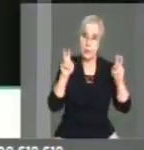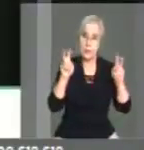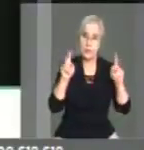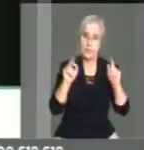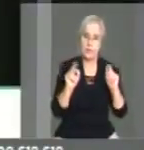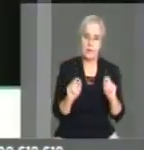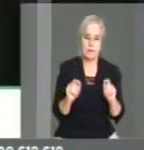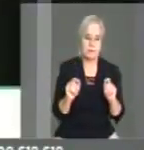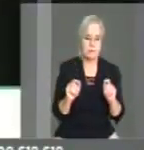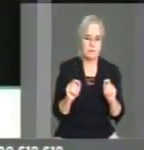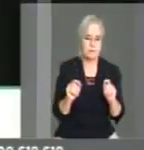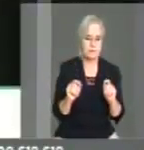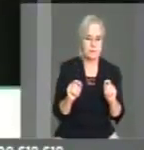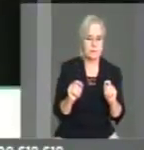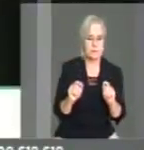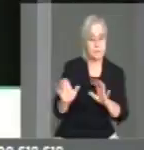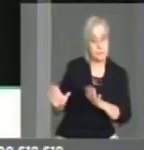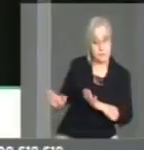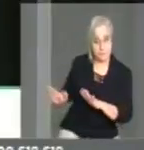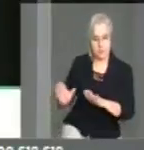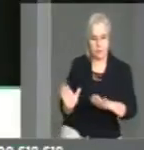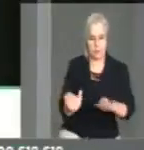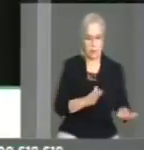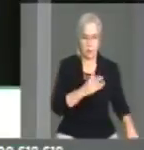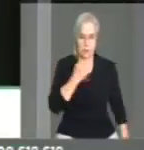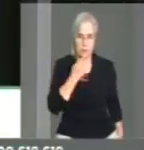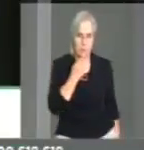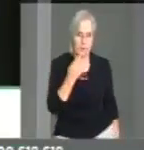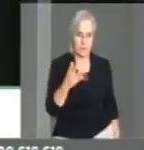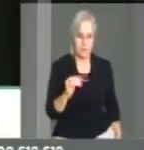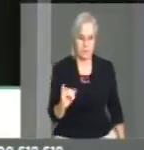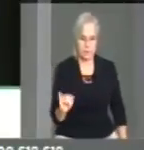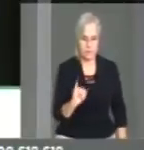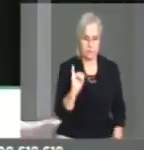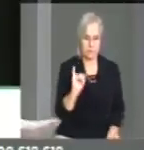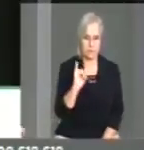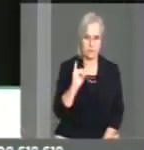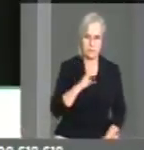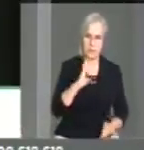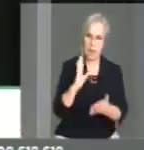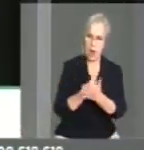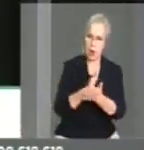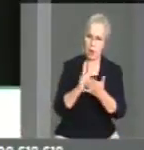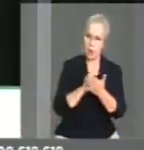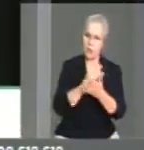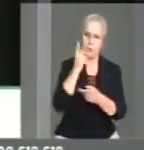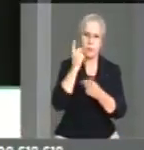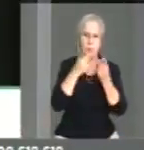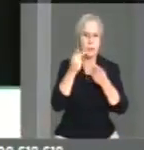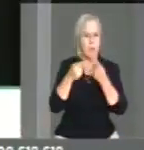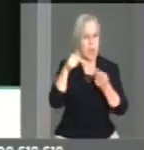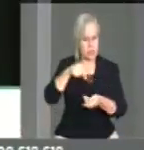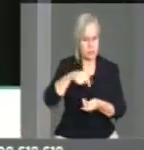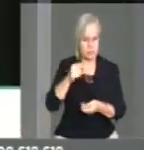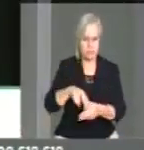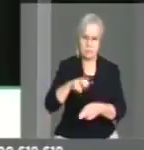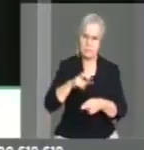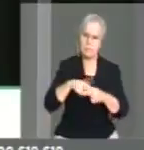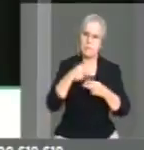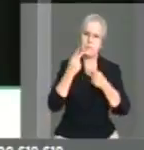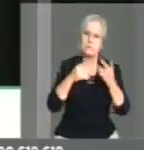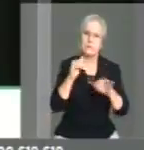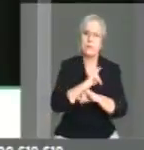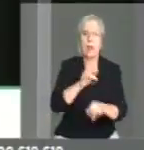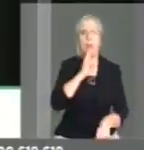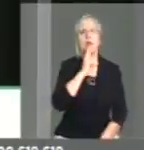mas não poderia deixar de fazer um registro que é muito importante. Alguns virão aqui a esta tribuna para comemorar o